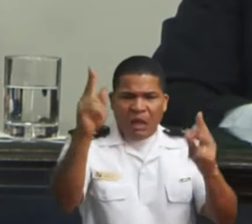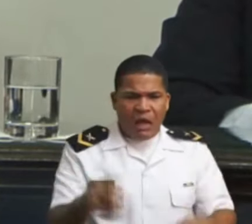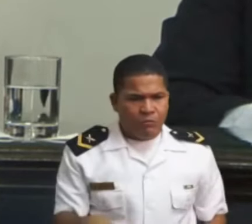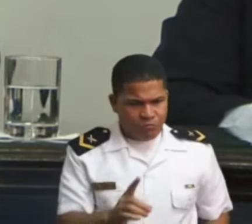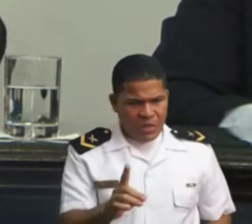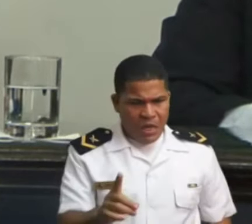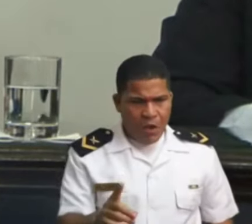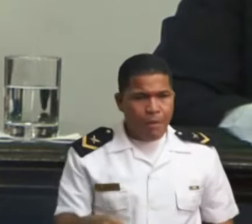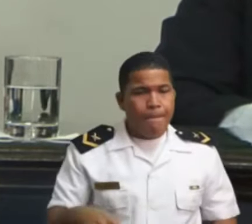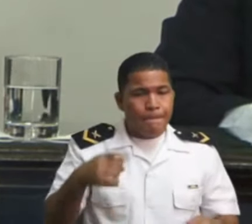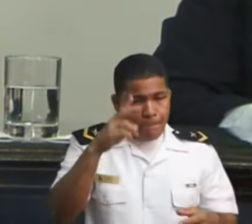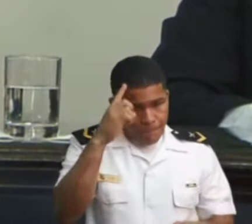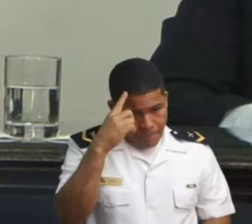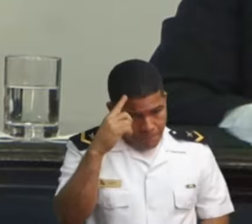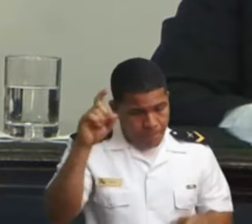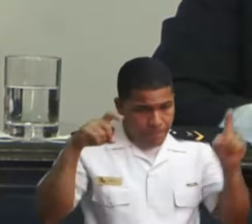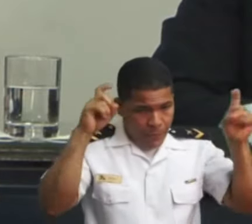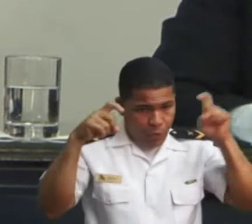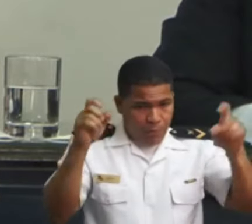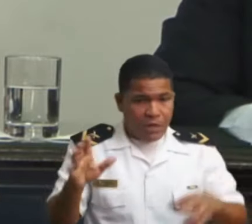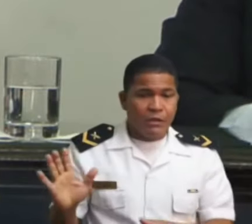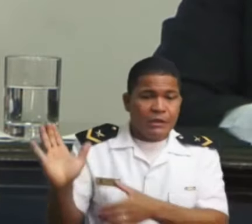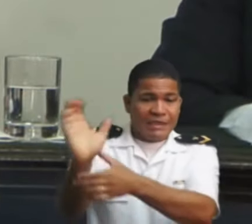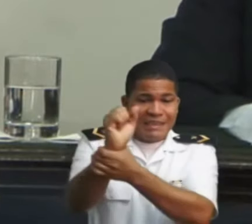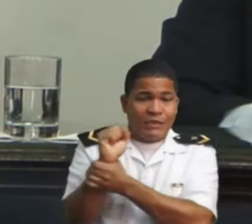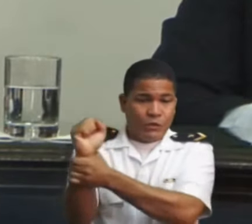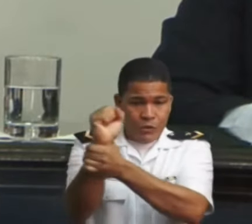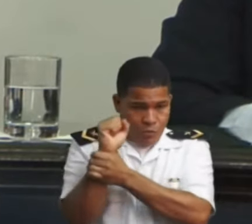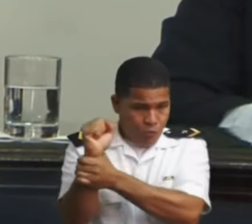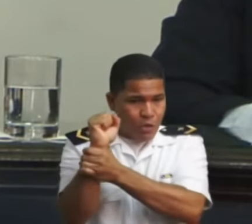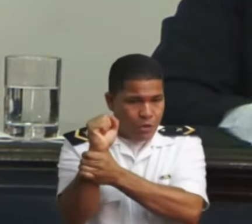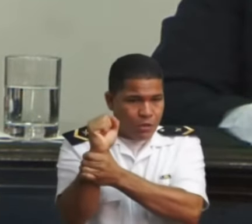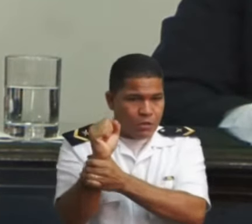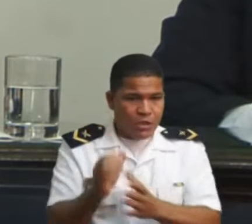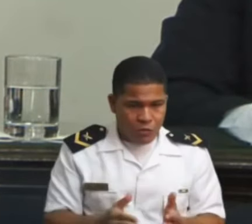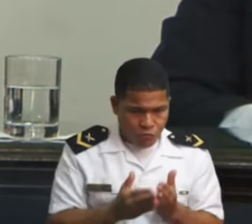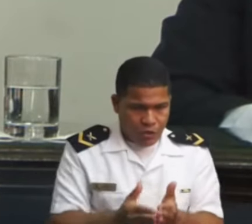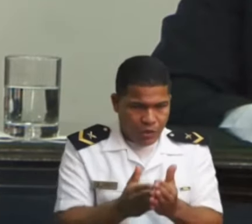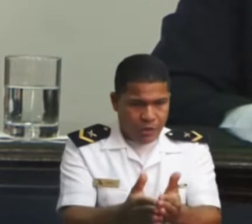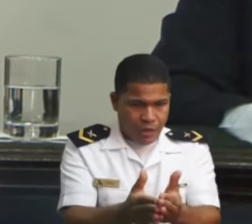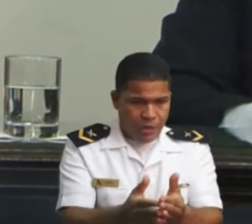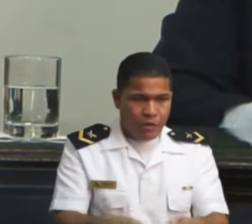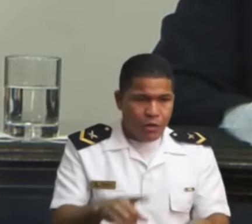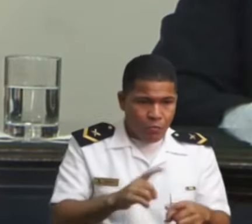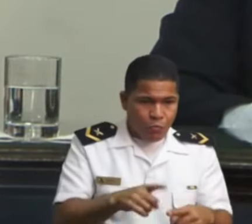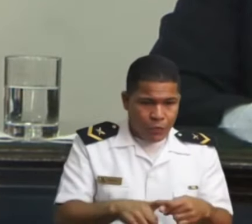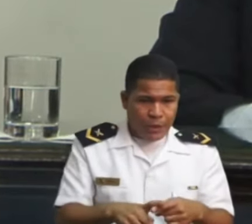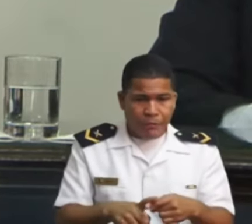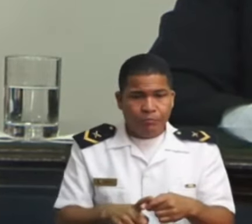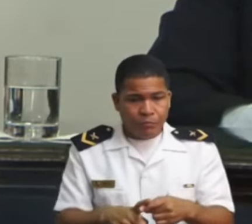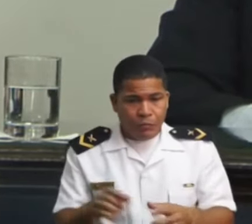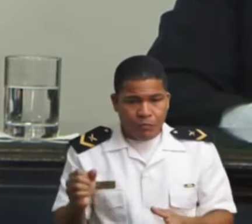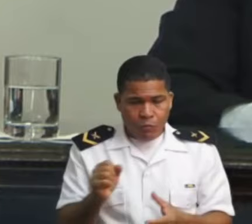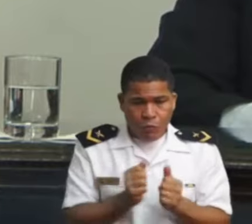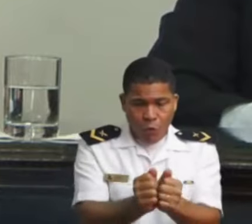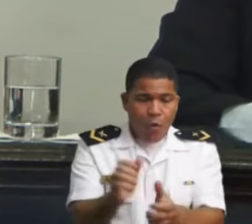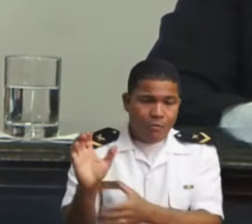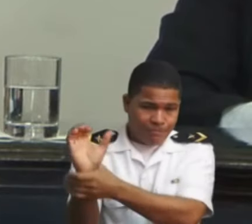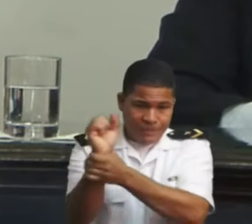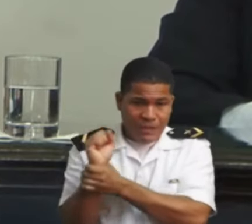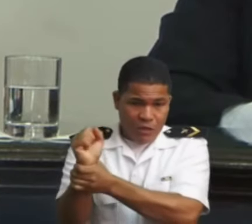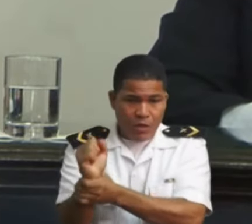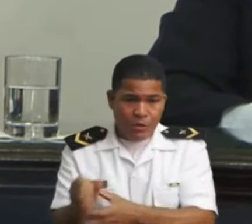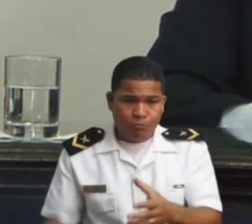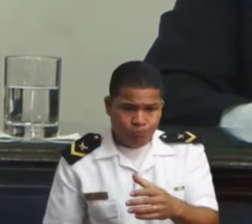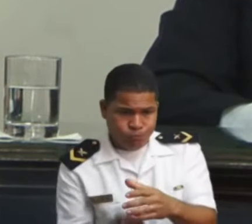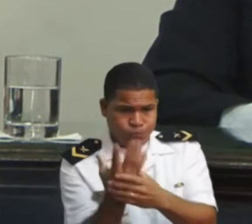segurança da navegação. A segurança gera confiabilidade, crescimento,